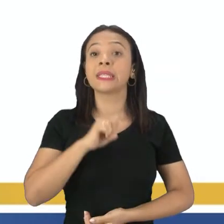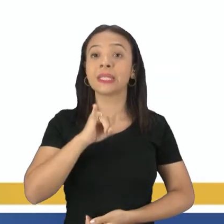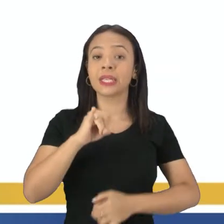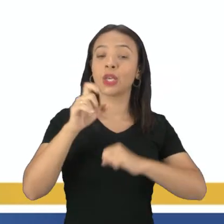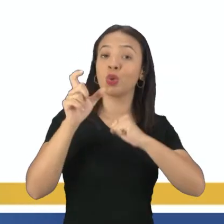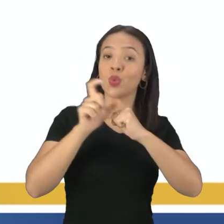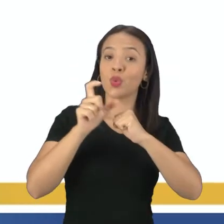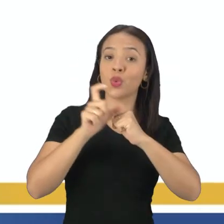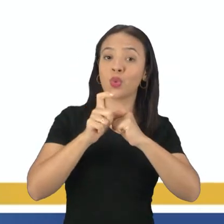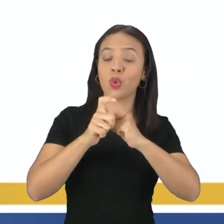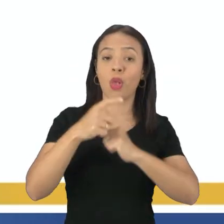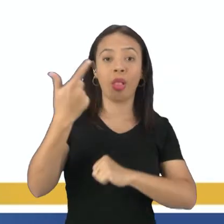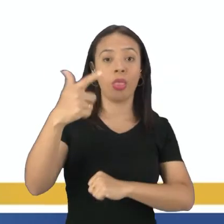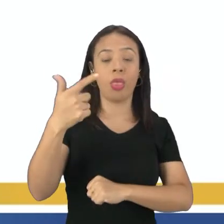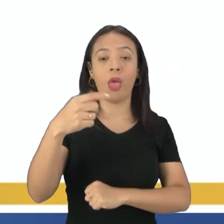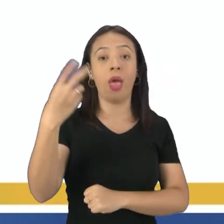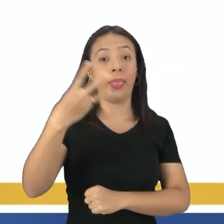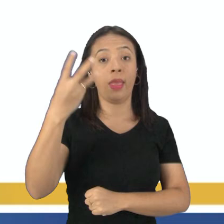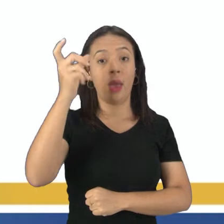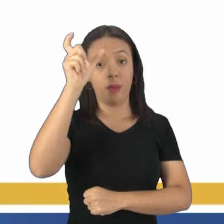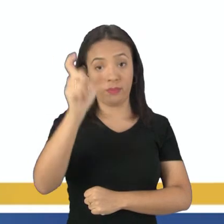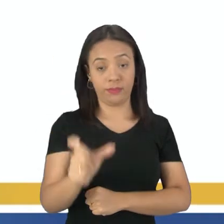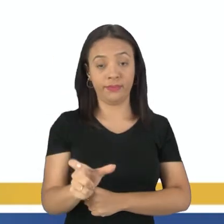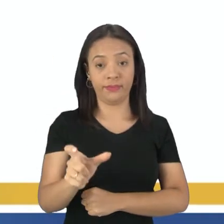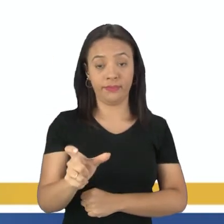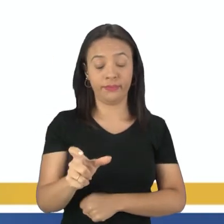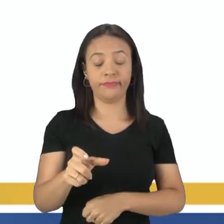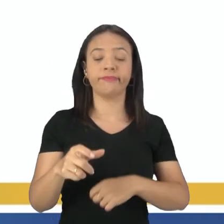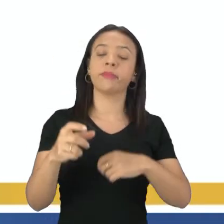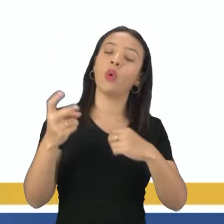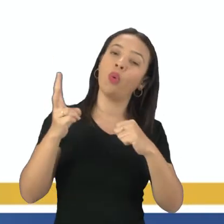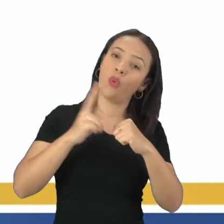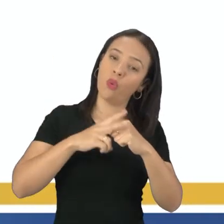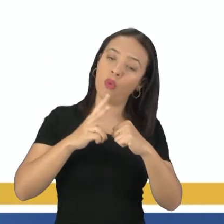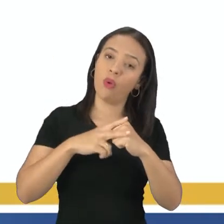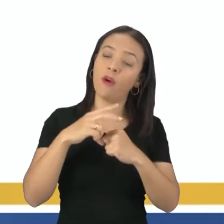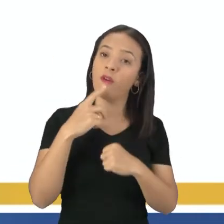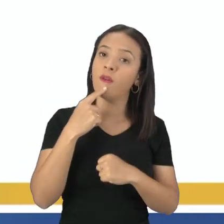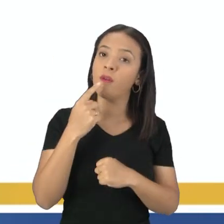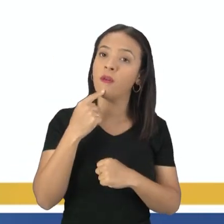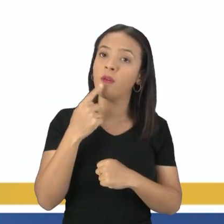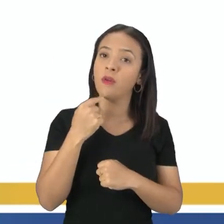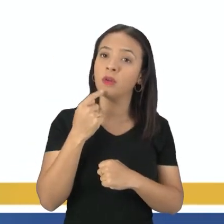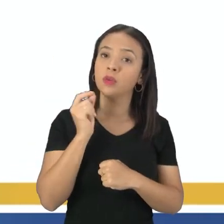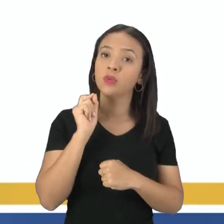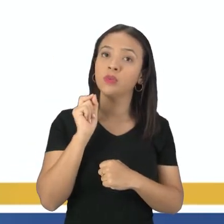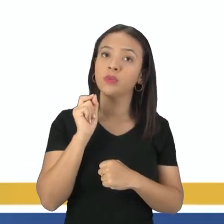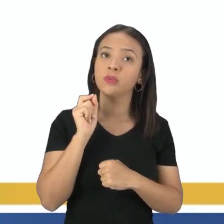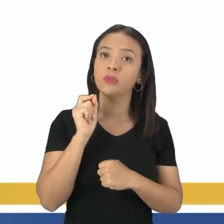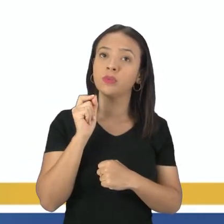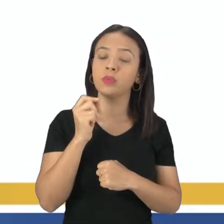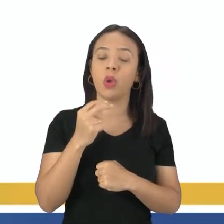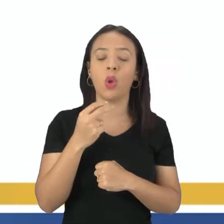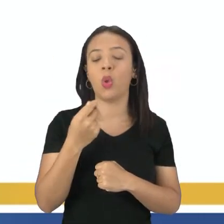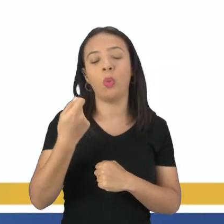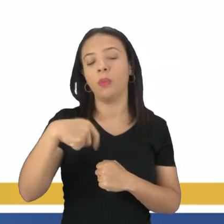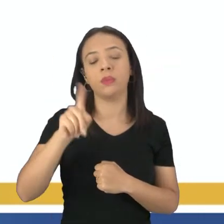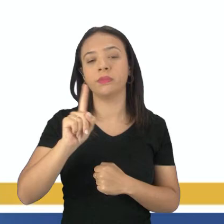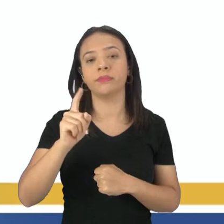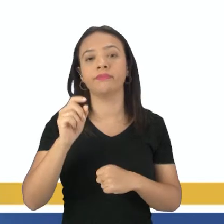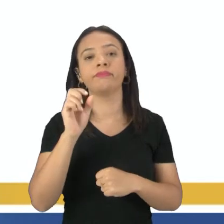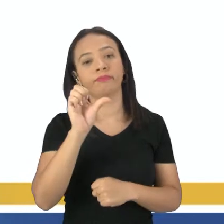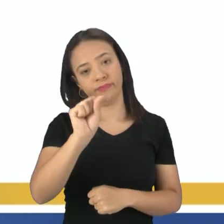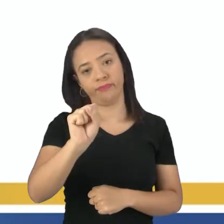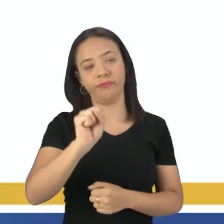sujeito não for terceira pessoa do singular, o verbo que está em vermelho não vai precisar de